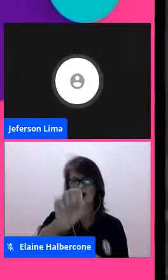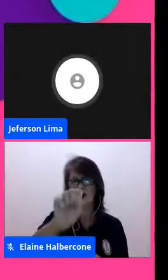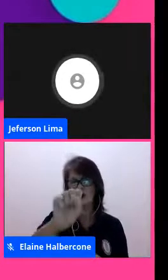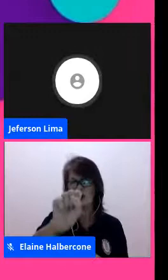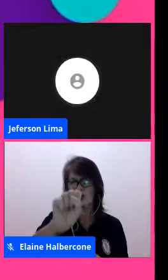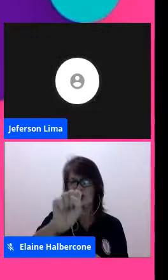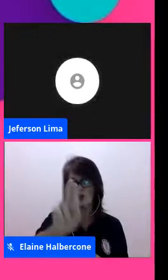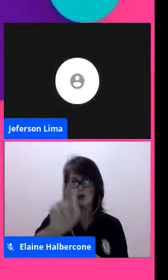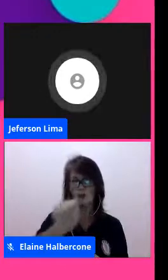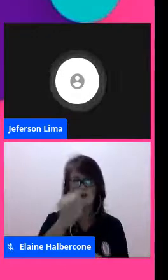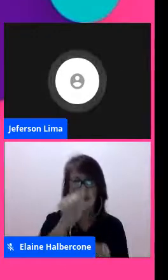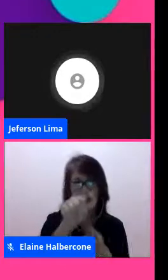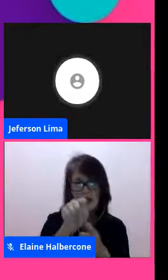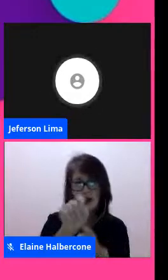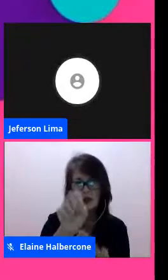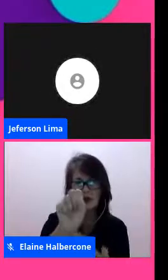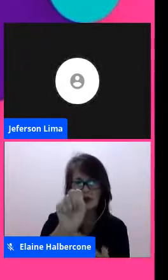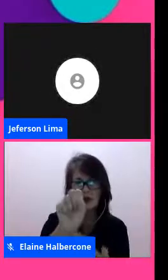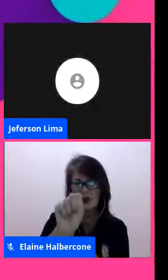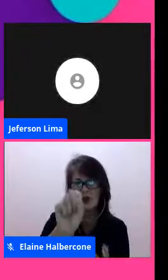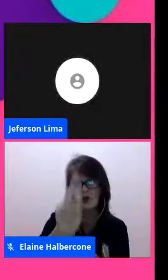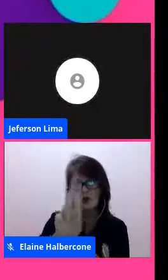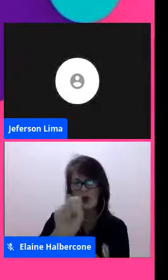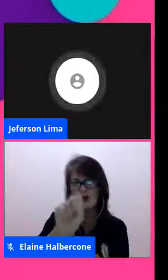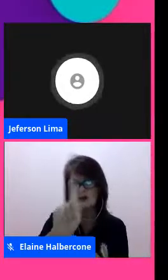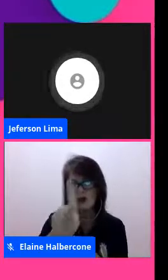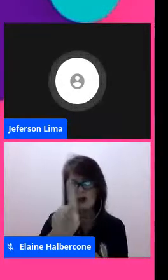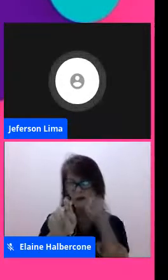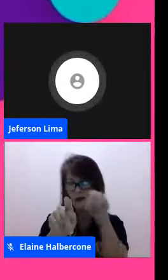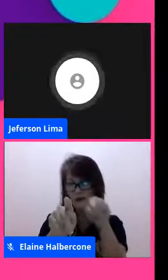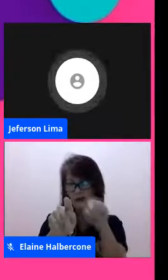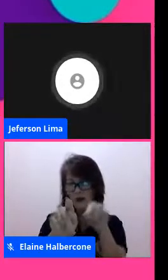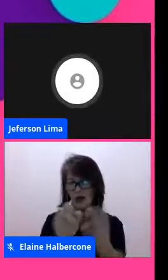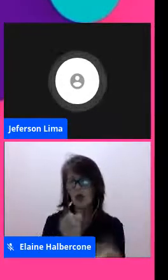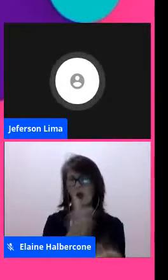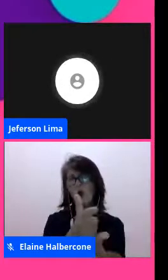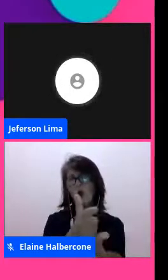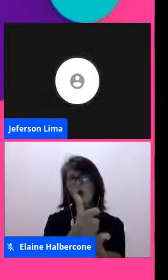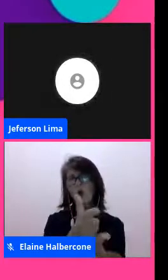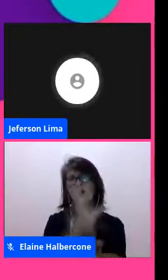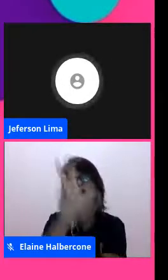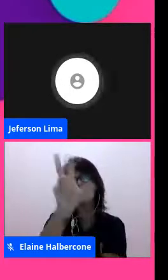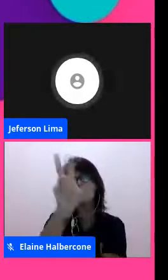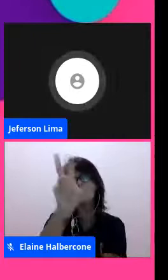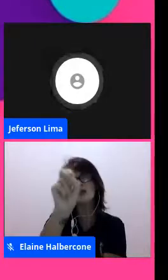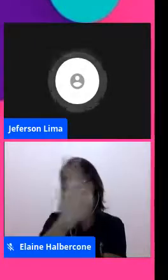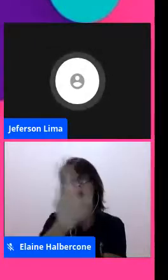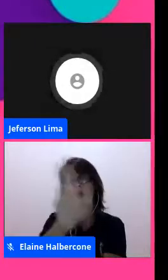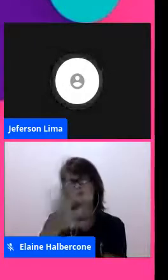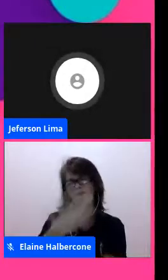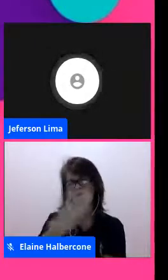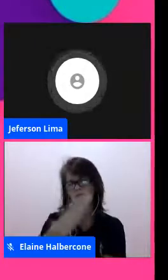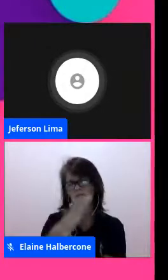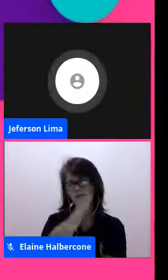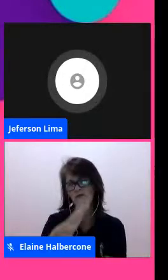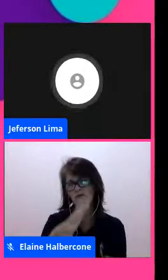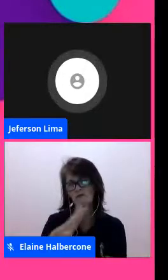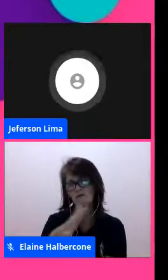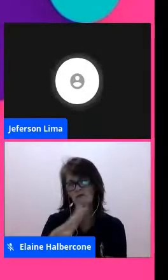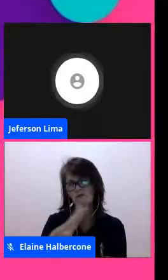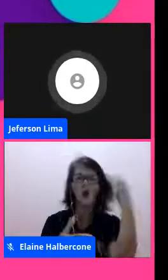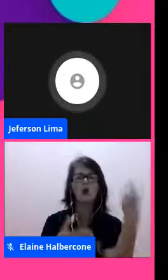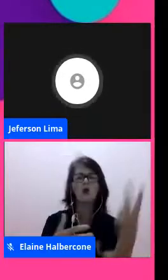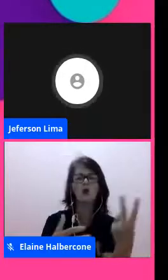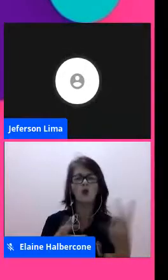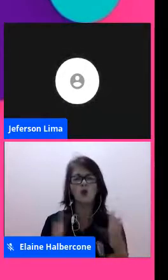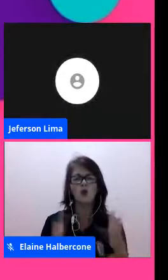mostrar de novo aqui, ó. Esse carinha aqui, ó. Quando eu comprei na época, ele tinha R$ 50. Então vamos supor que aqui, ó, tem duas protoboards, né?